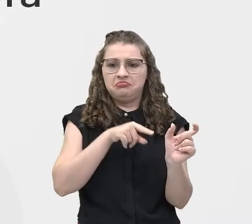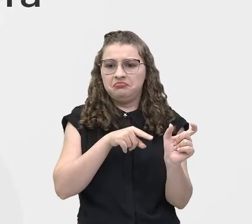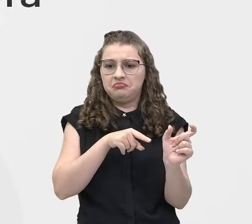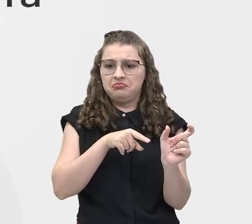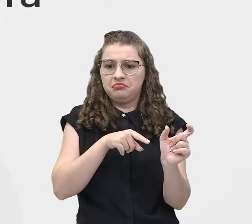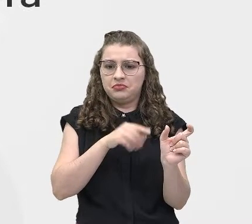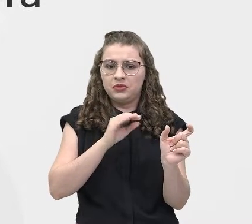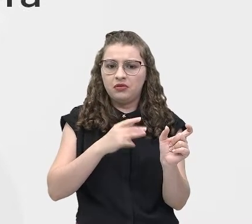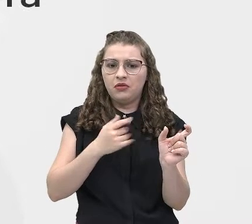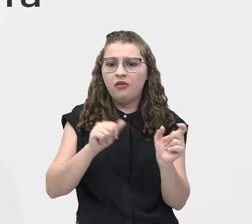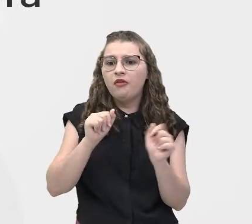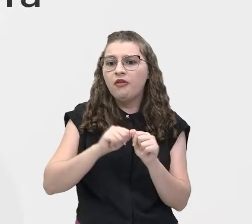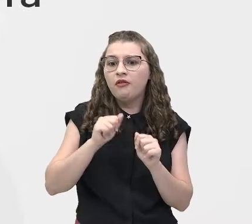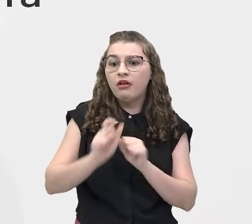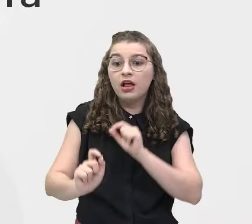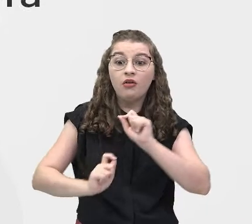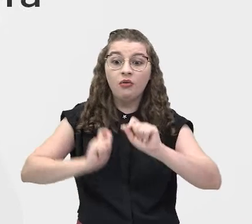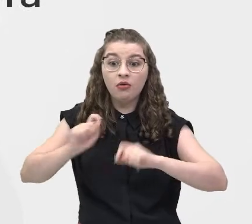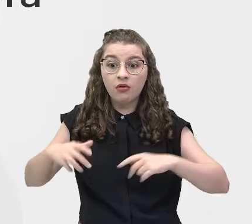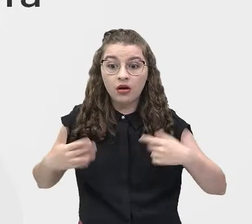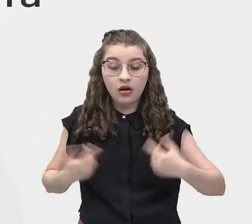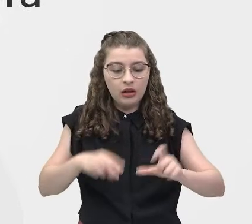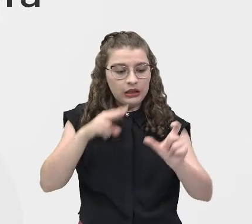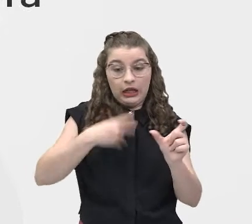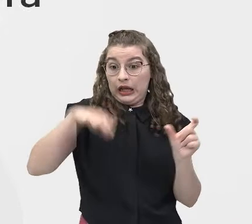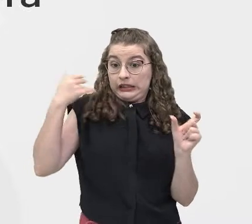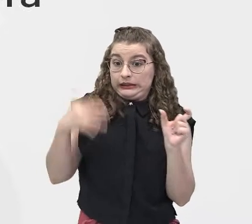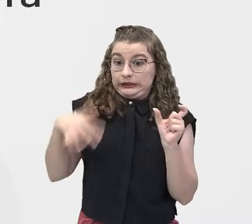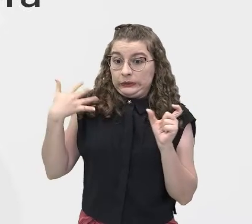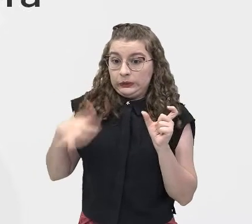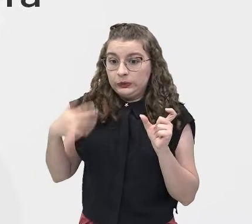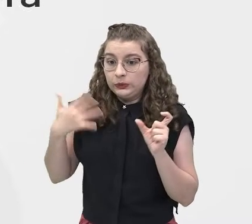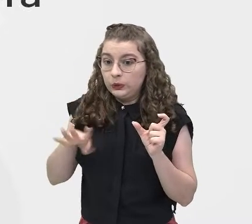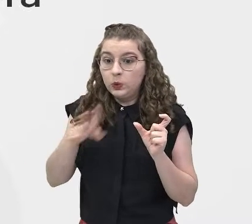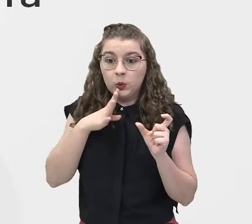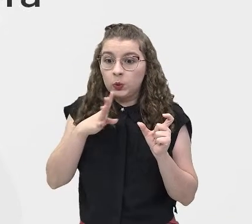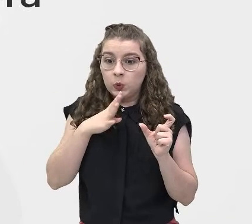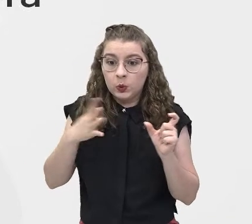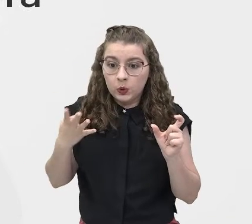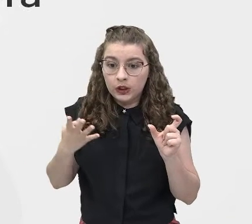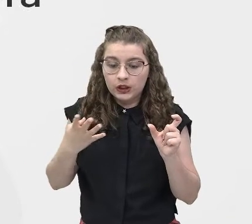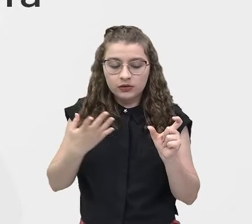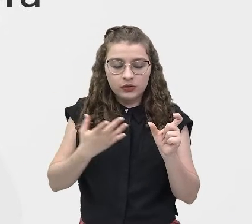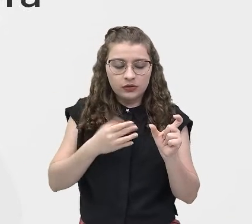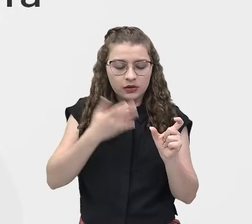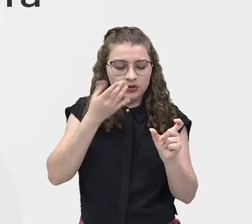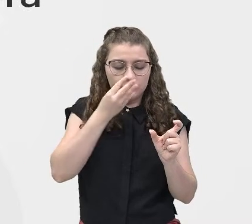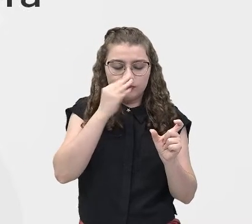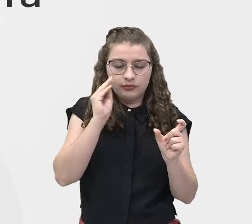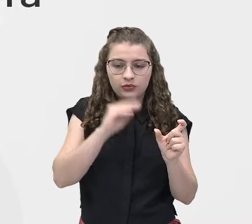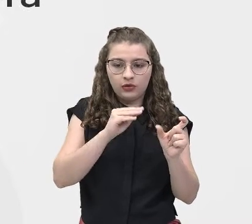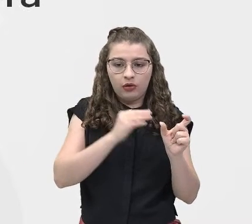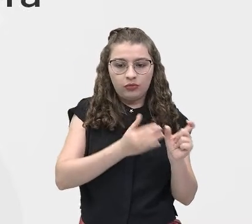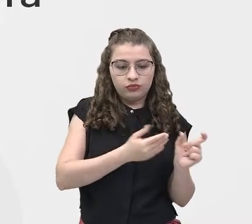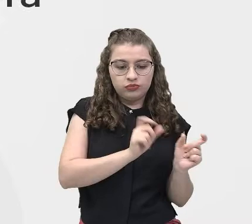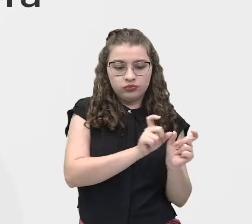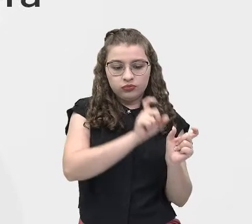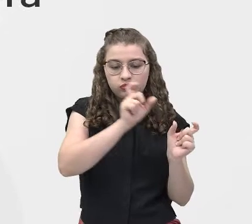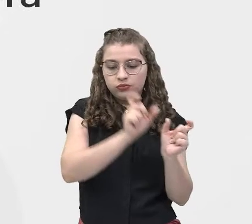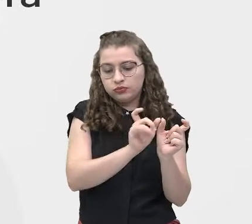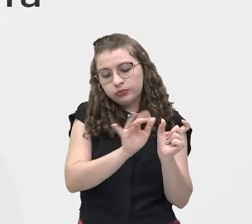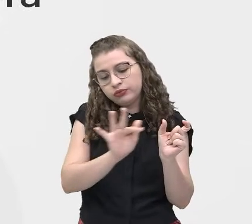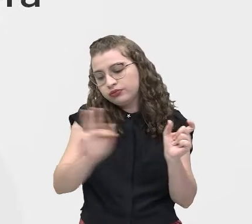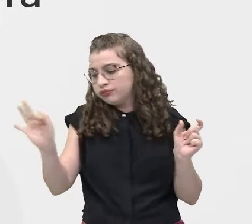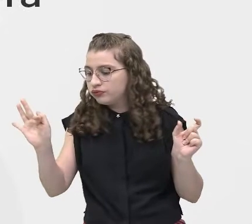O que você vai fazer? Se desesperar? Não! Vai ignorar e voltar a fazer a leitura